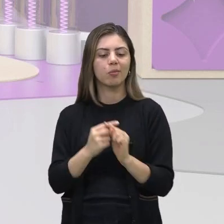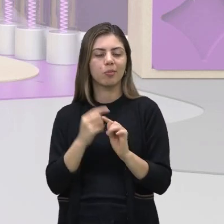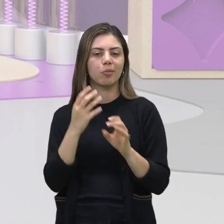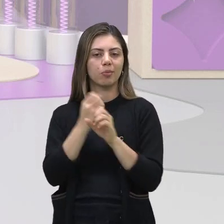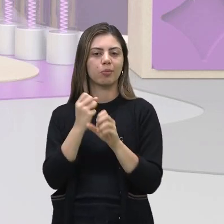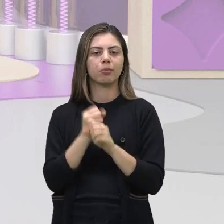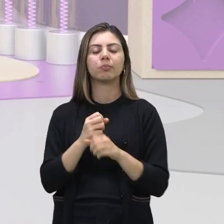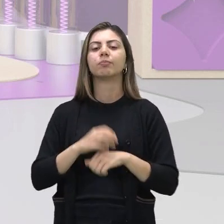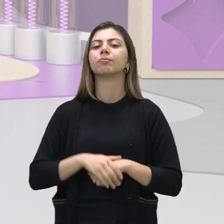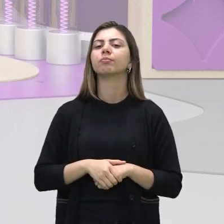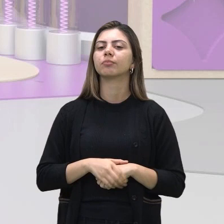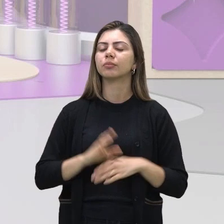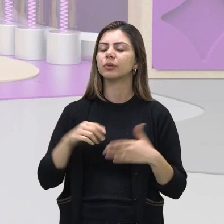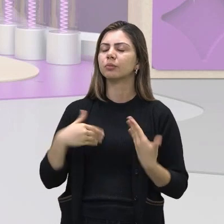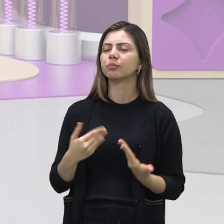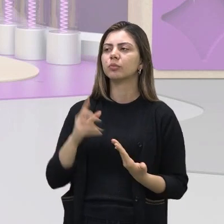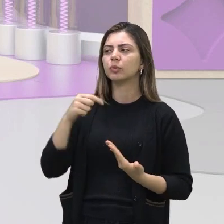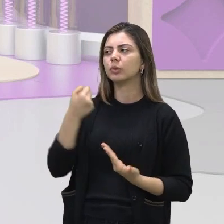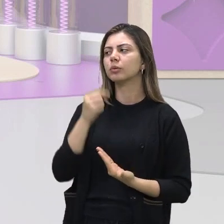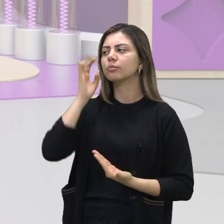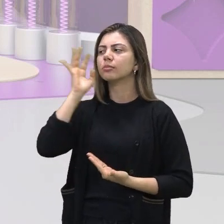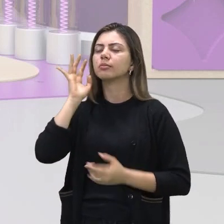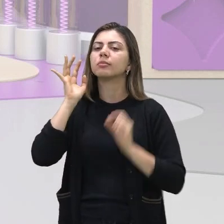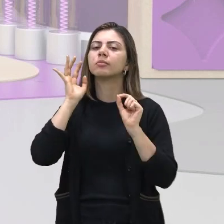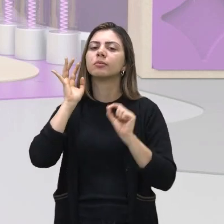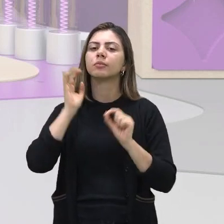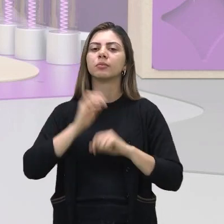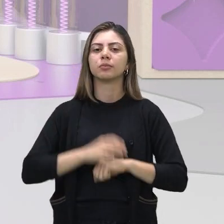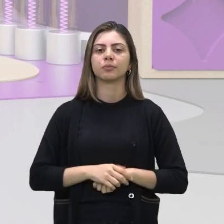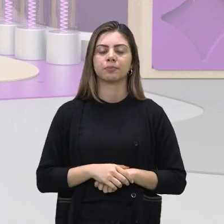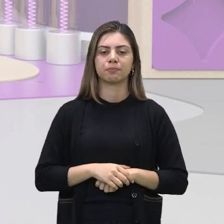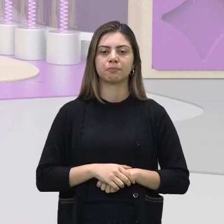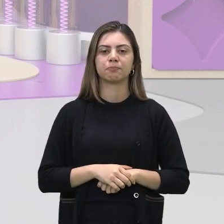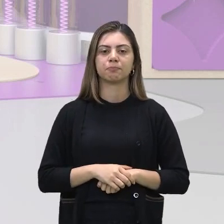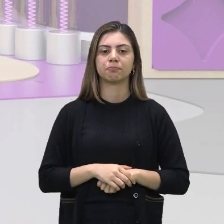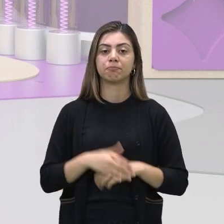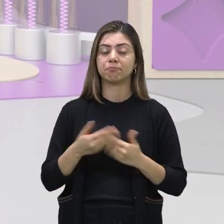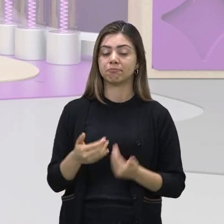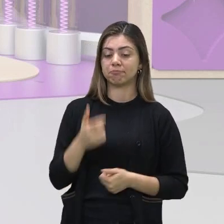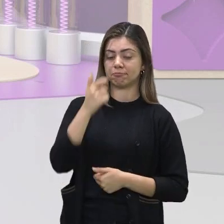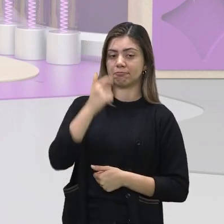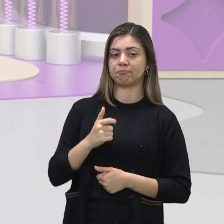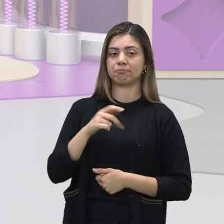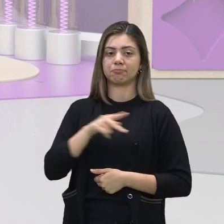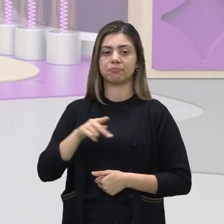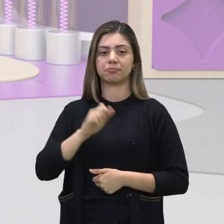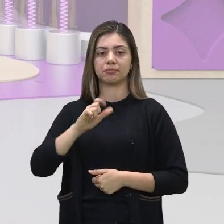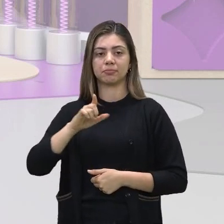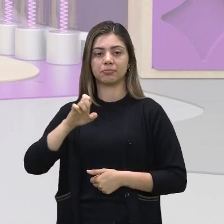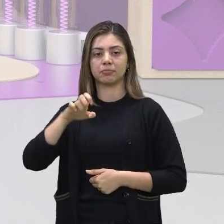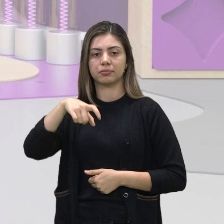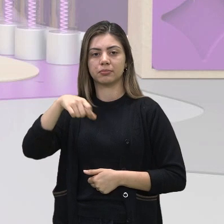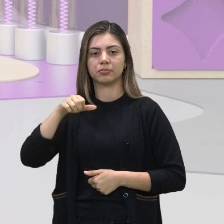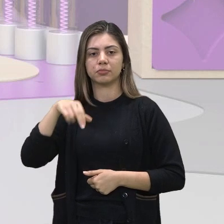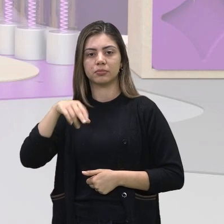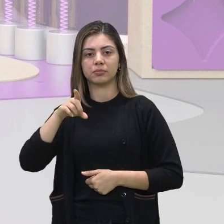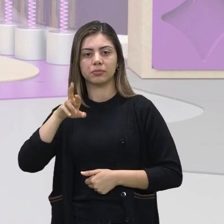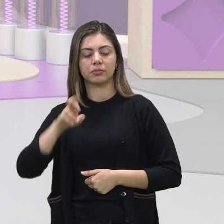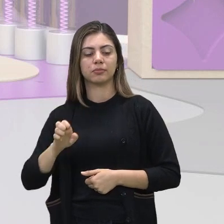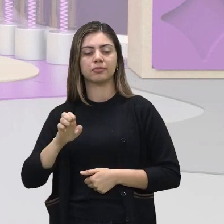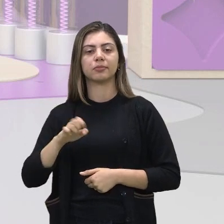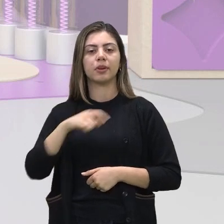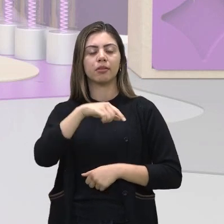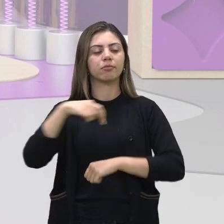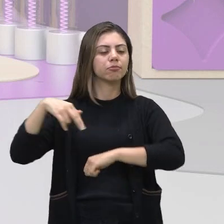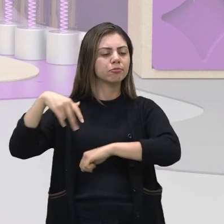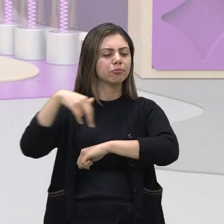Vamos pensar o seguinte, olha só essa situação aqui. Eu, né, o professor Alexandre, estava passando aí na rua ao